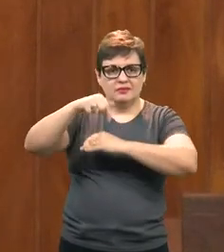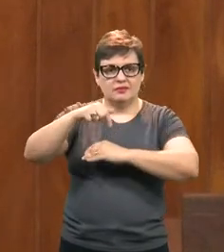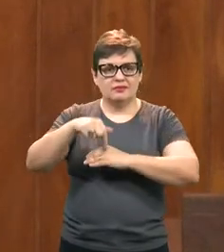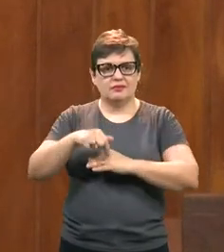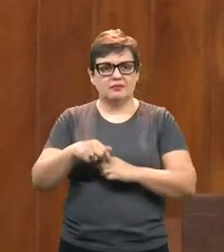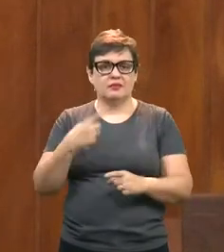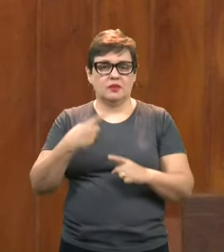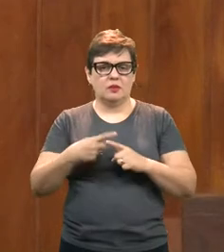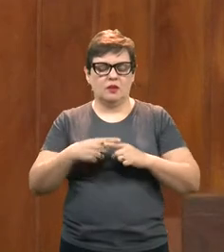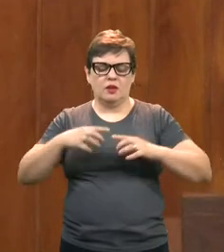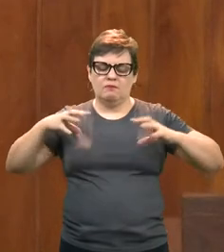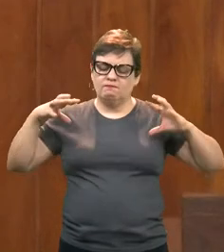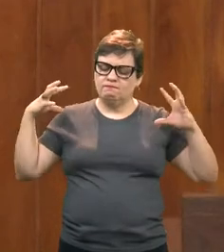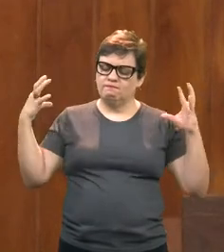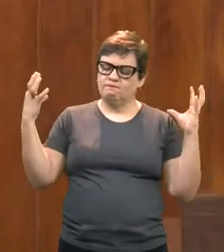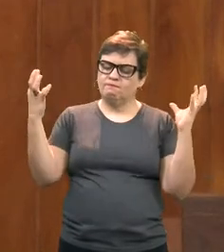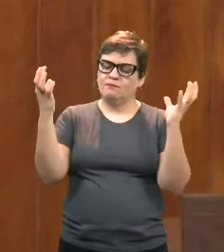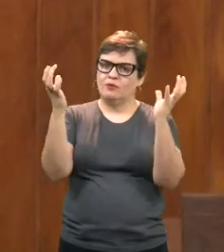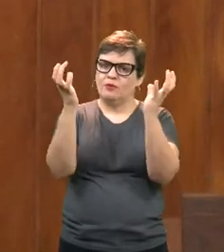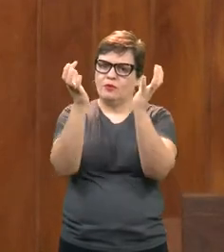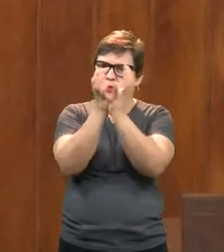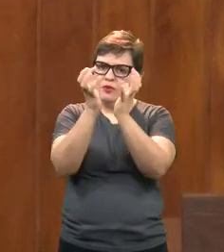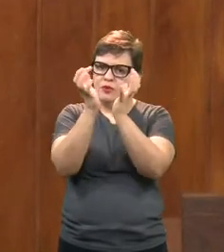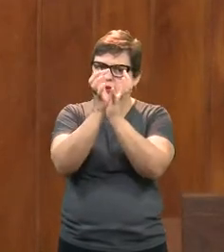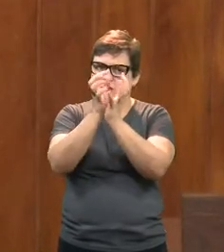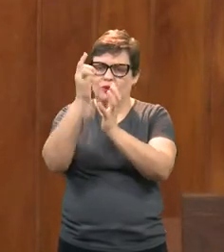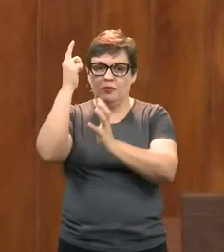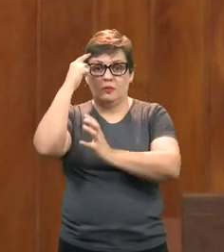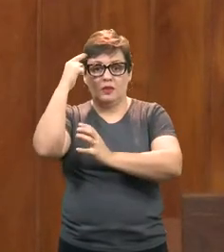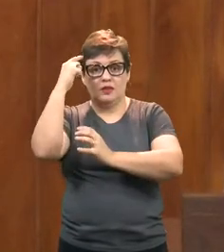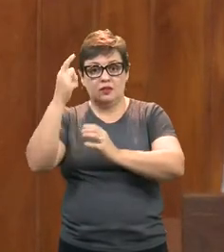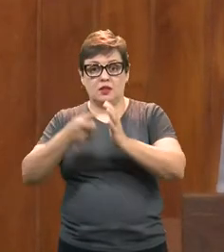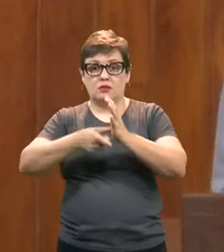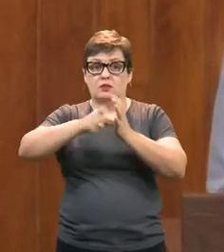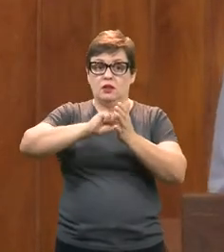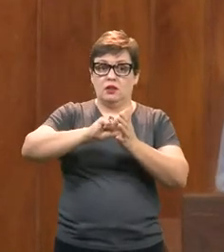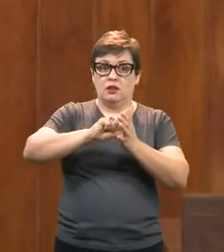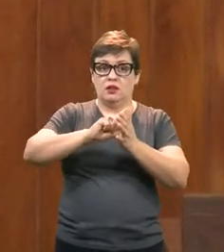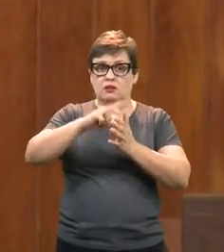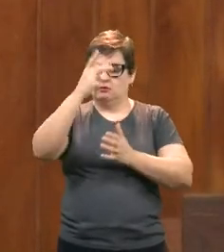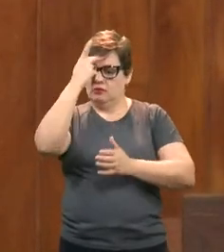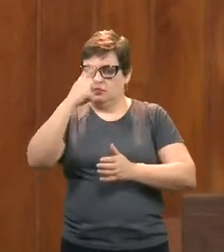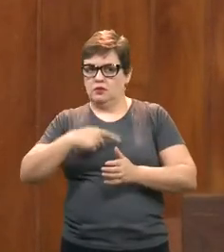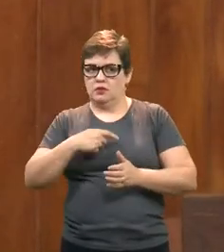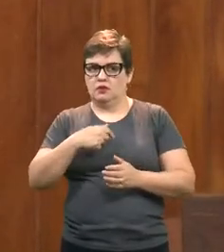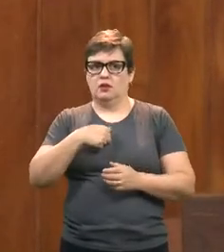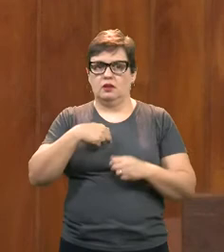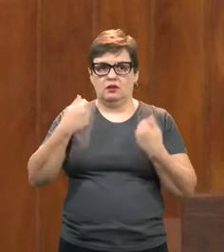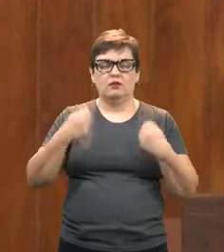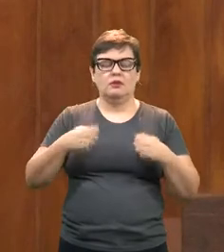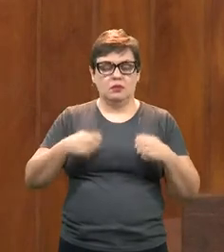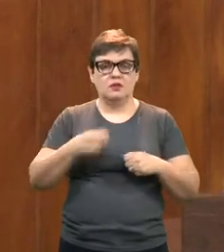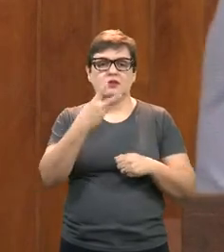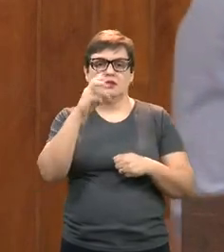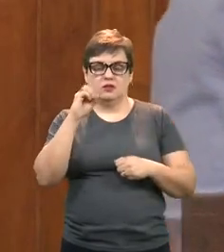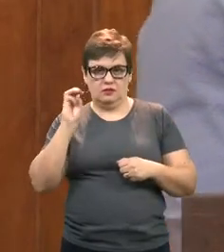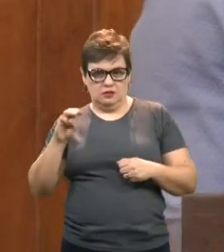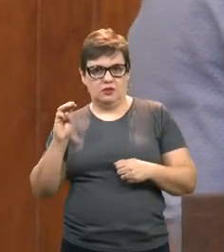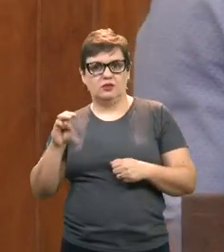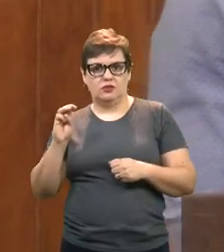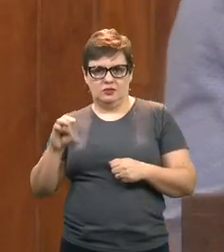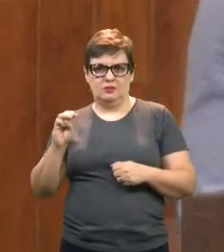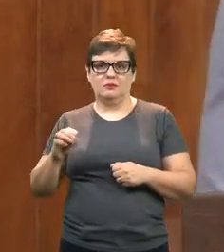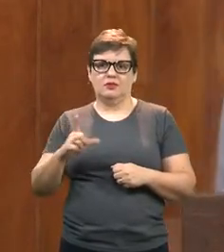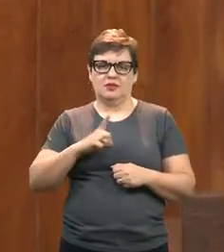o coletivo seja pensado antes do individual. Bom, eu vou precisar dos 20 minutos, tá? Eu